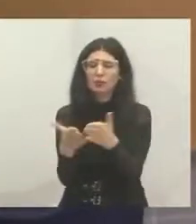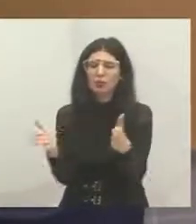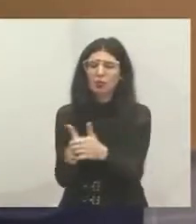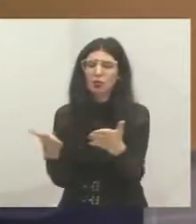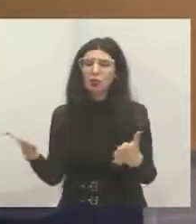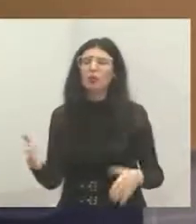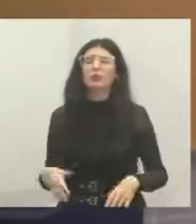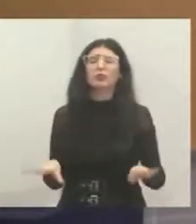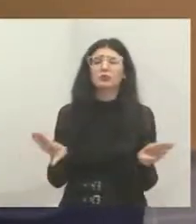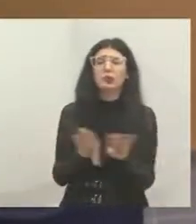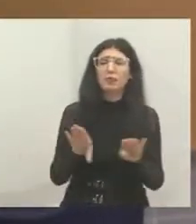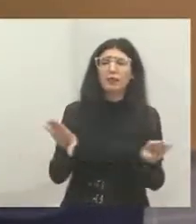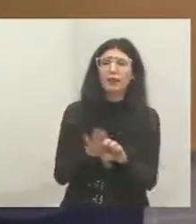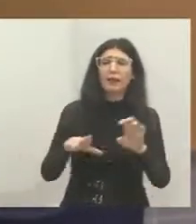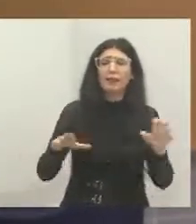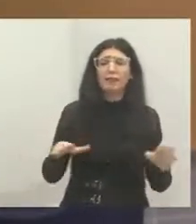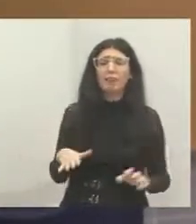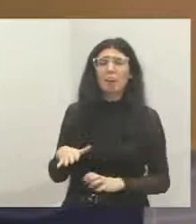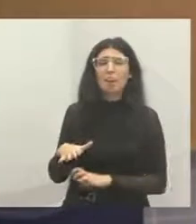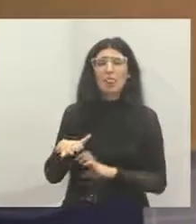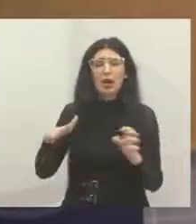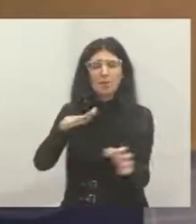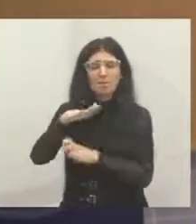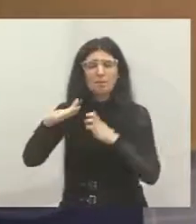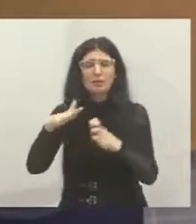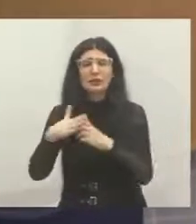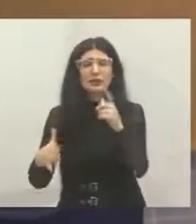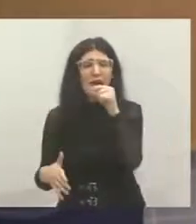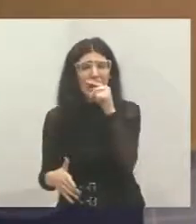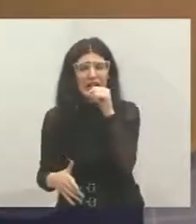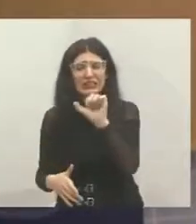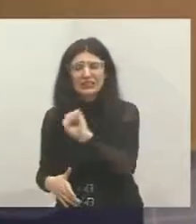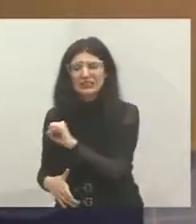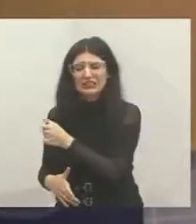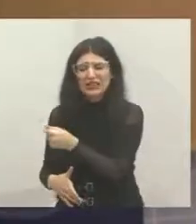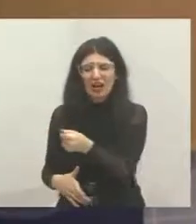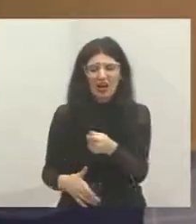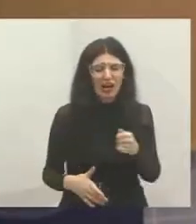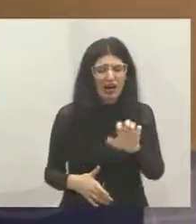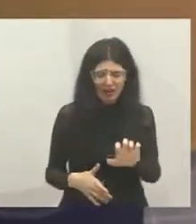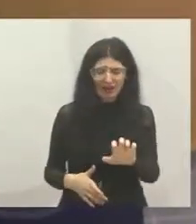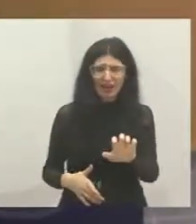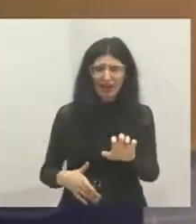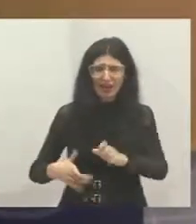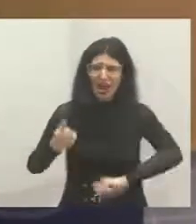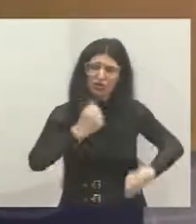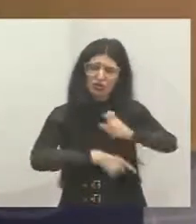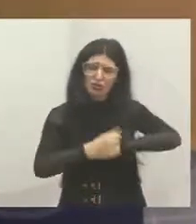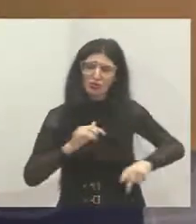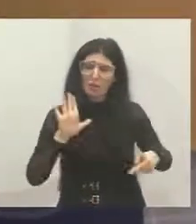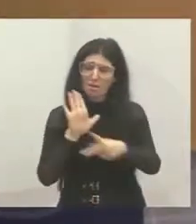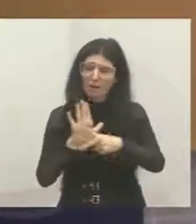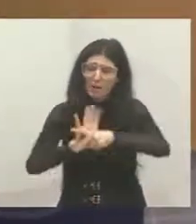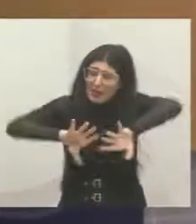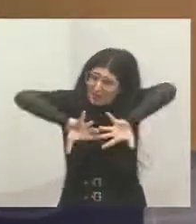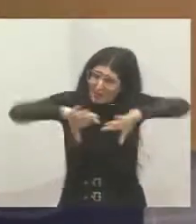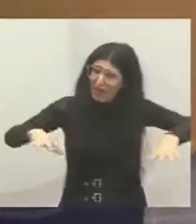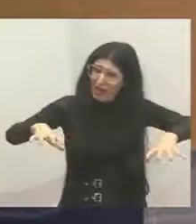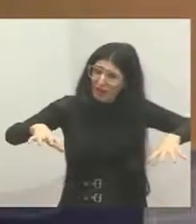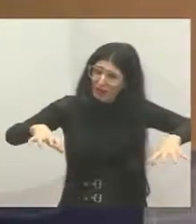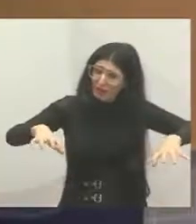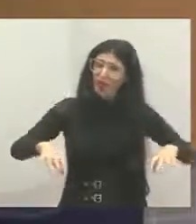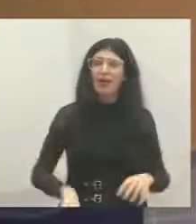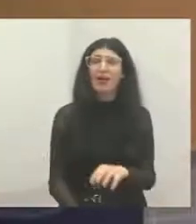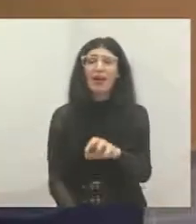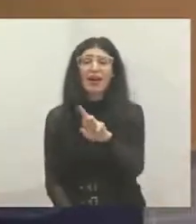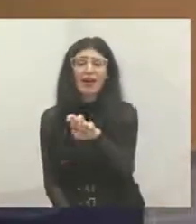aplicações do município, né, ela está aqui nessa rubrica. de receita patrimonial. Então, aqui seria